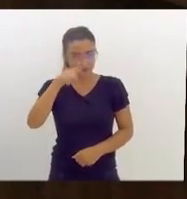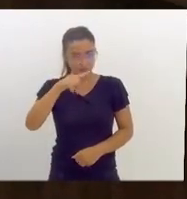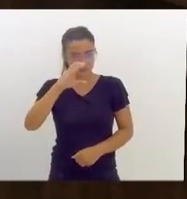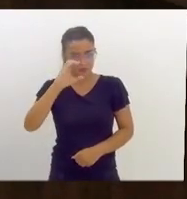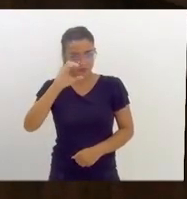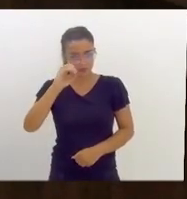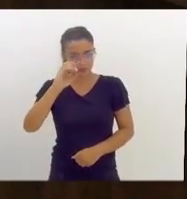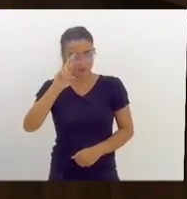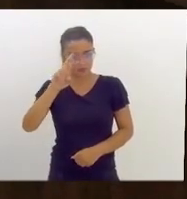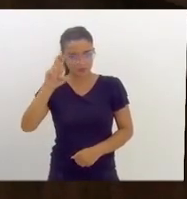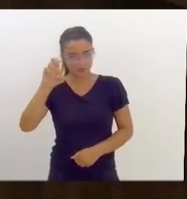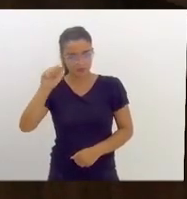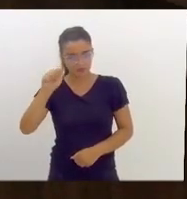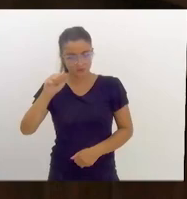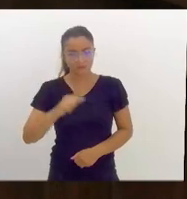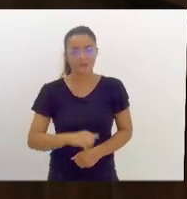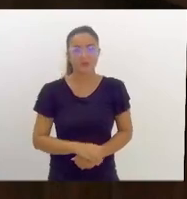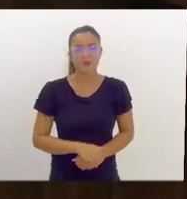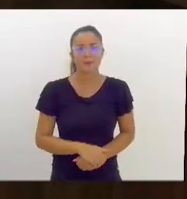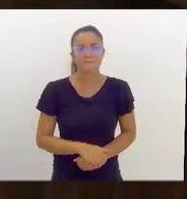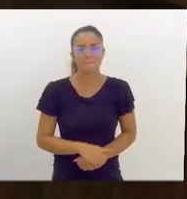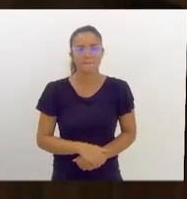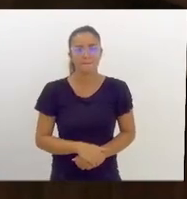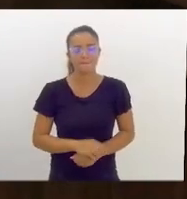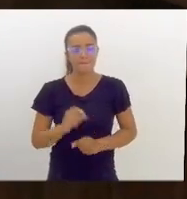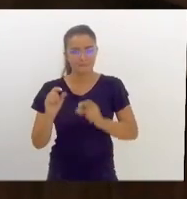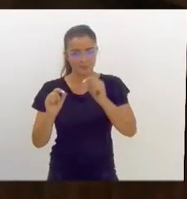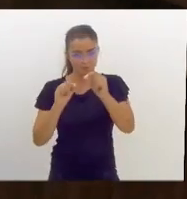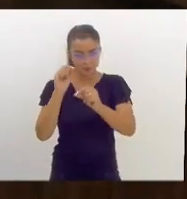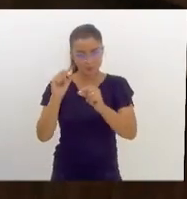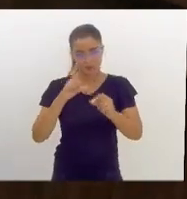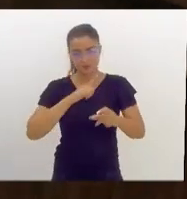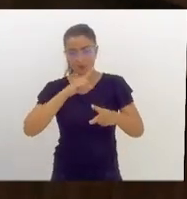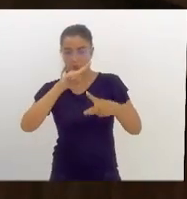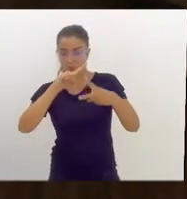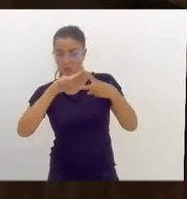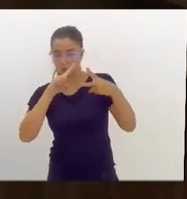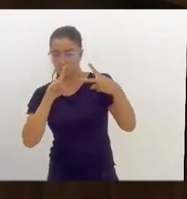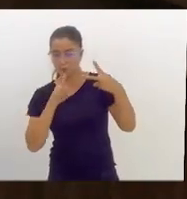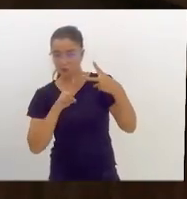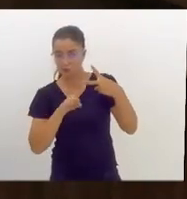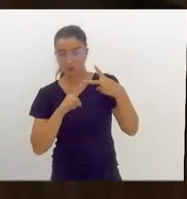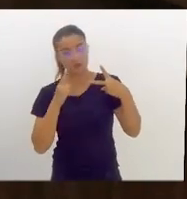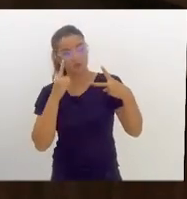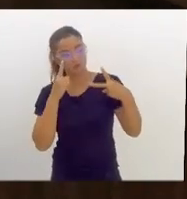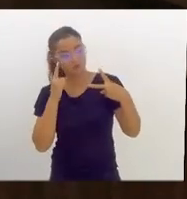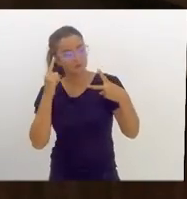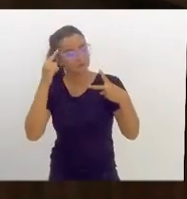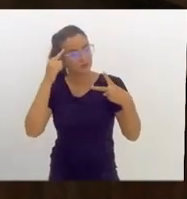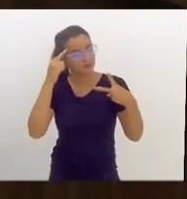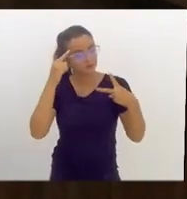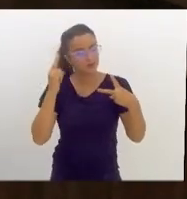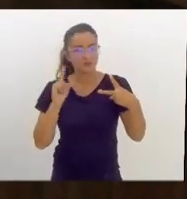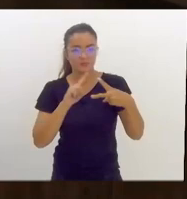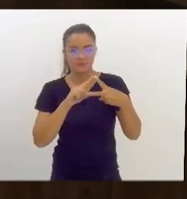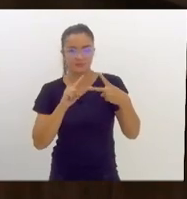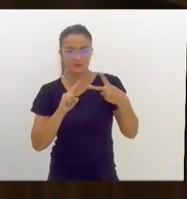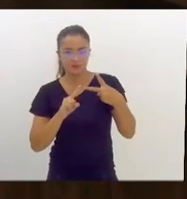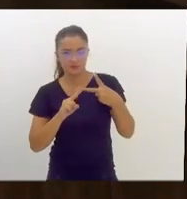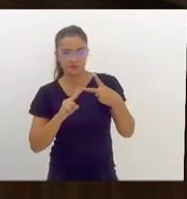se vislumbrava duas hipóteses para vencer